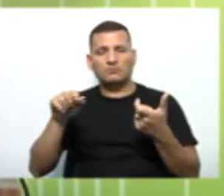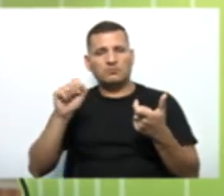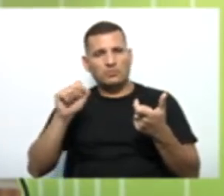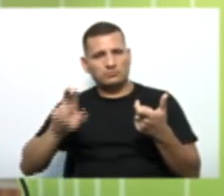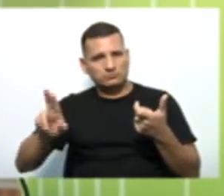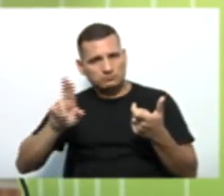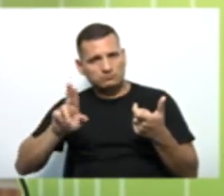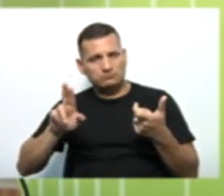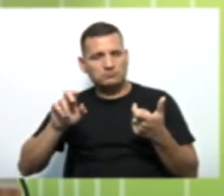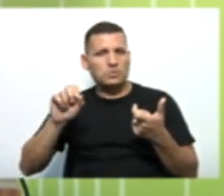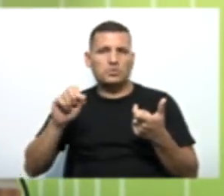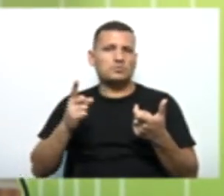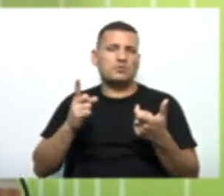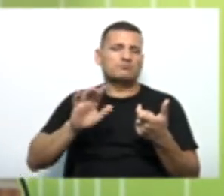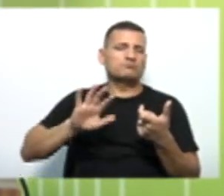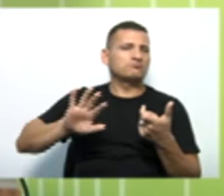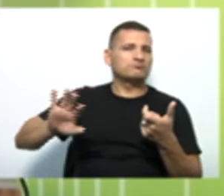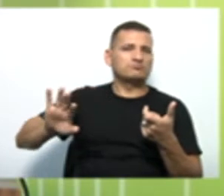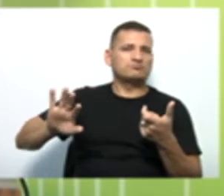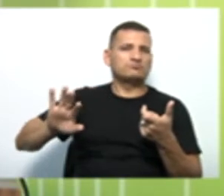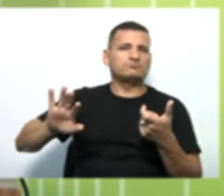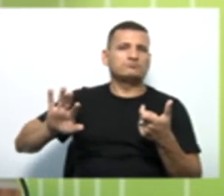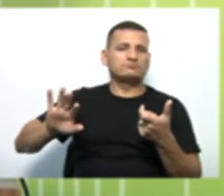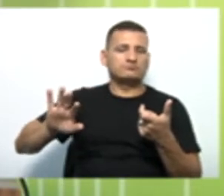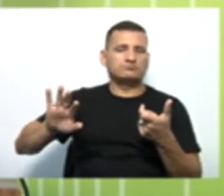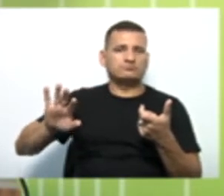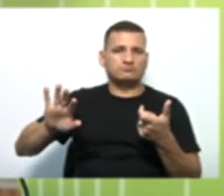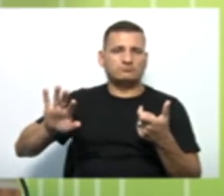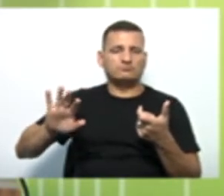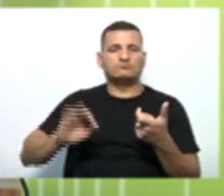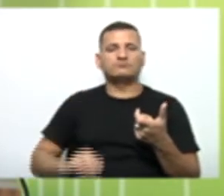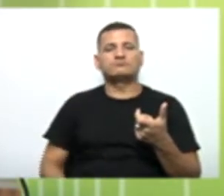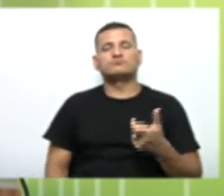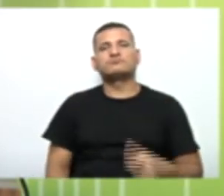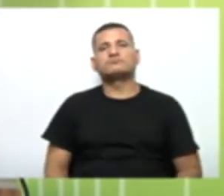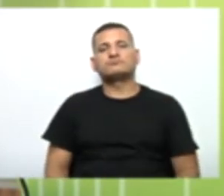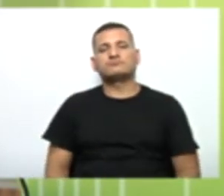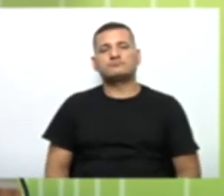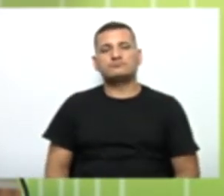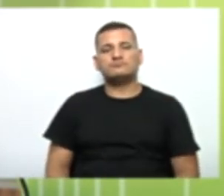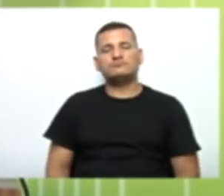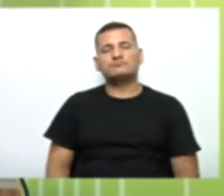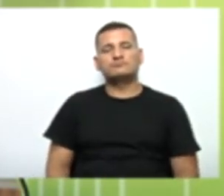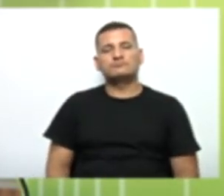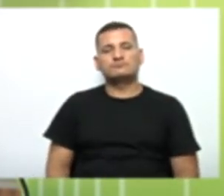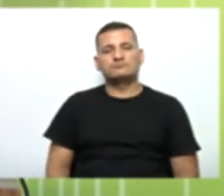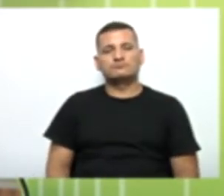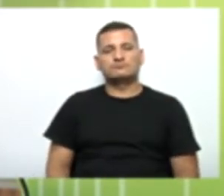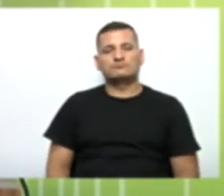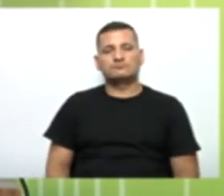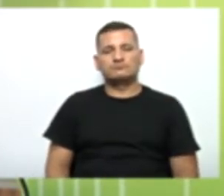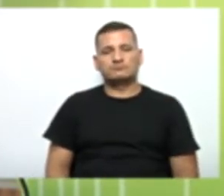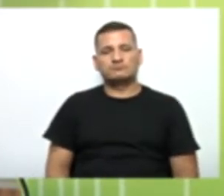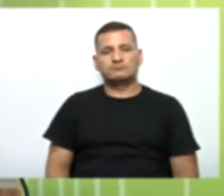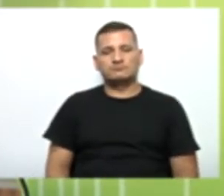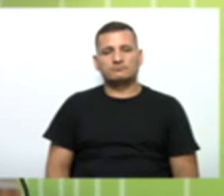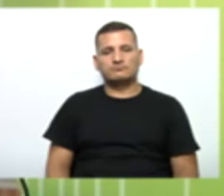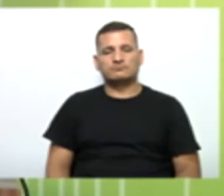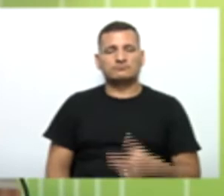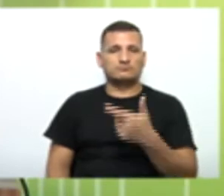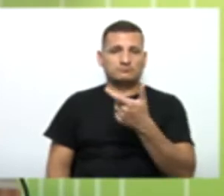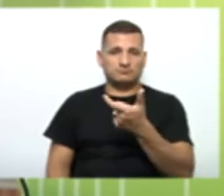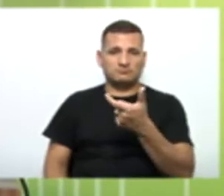ou não. Tranquilo? Muito fácil, não é isso? Então essa extensão, ela está dentro de